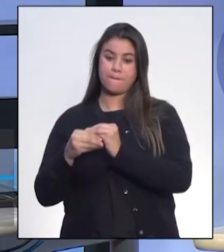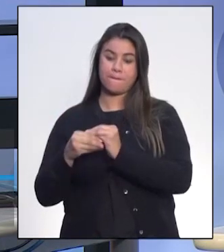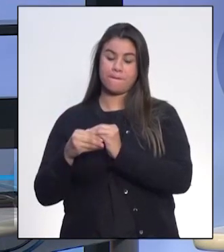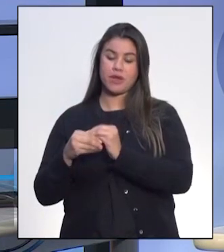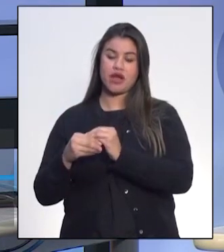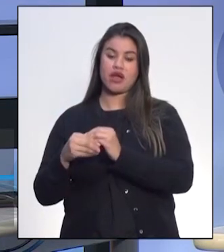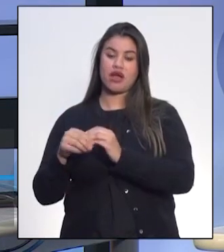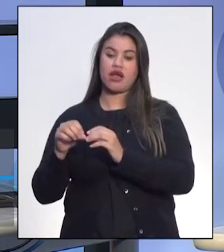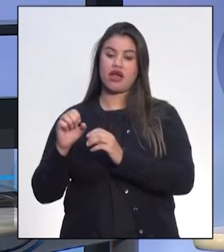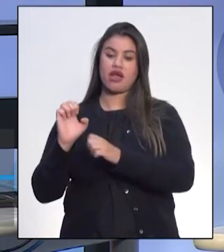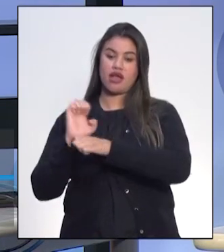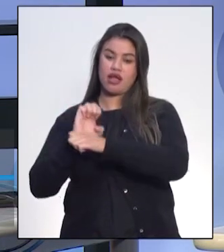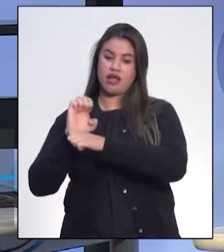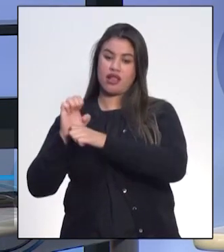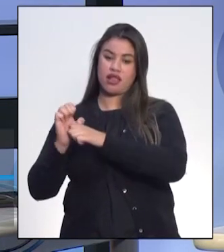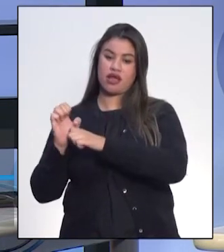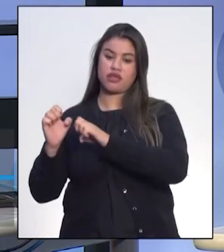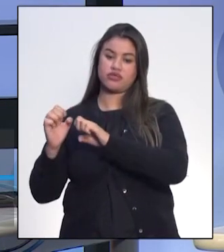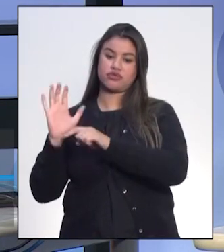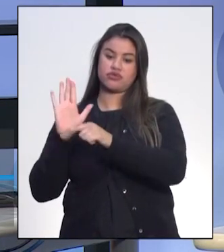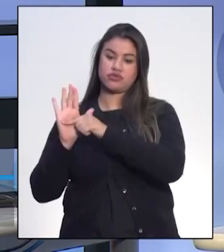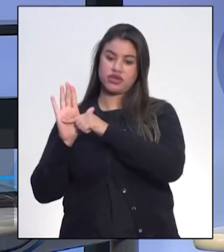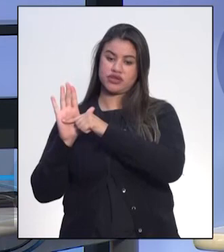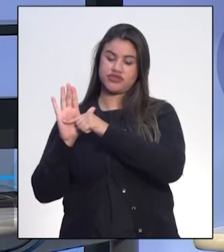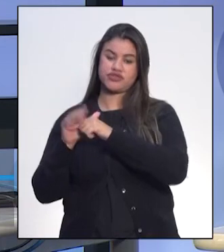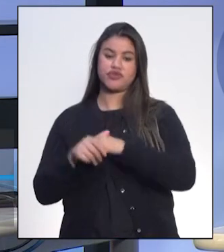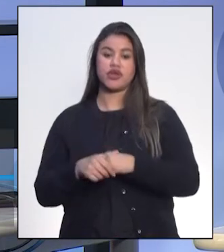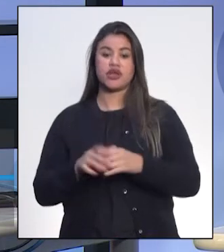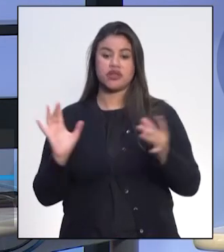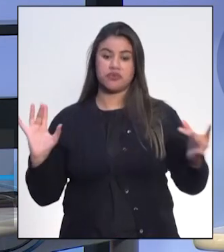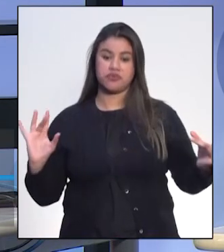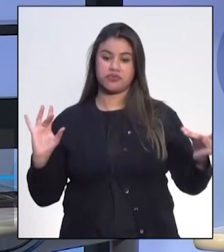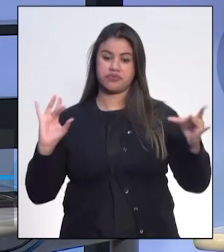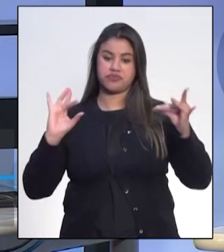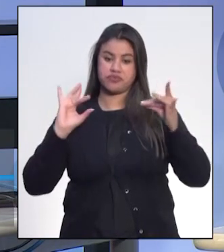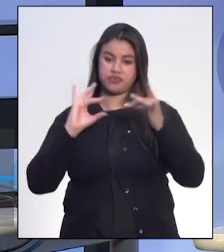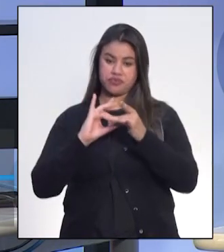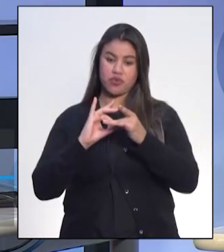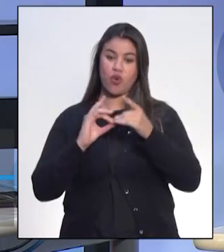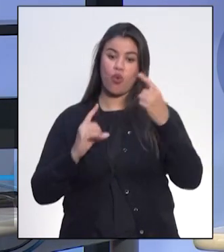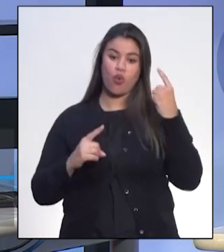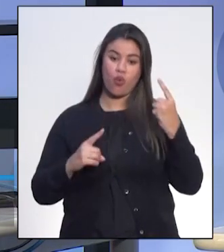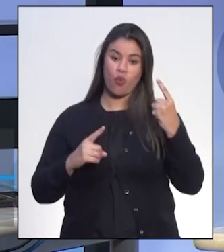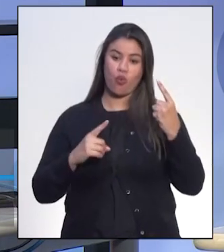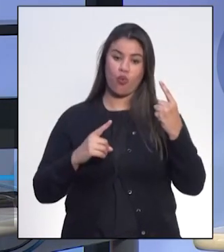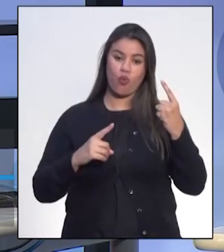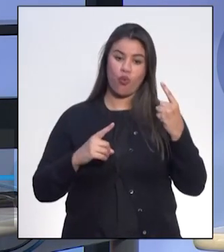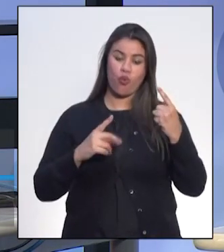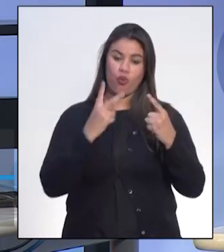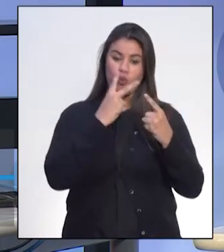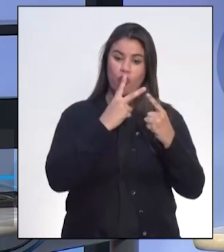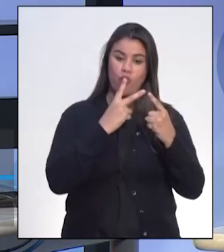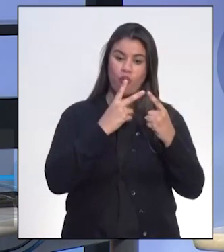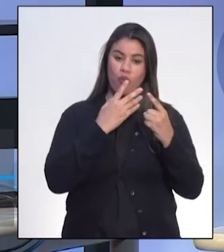eletronegativo. Então, para fazer uma ligação iônica, um tem que ganhar. Para ele ganhar, alguém tem que dar, no